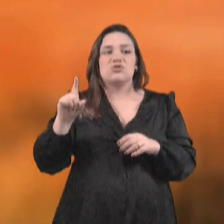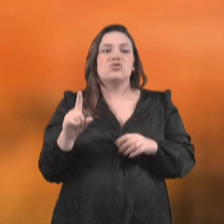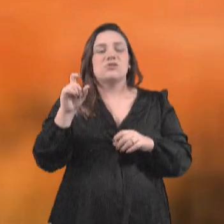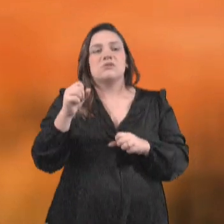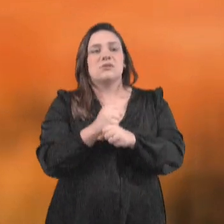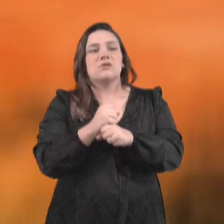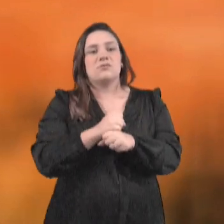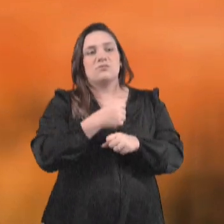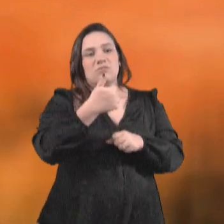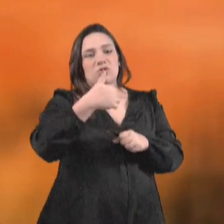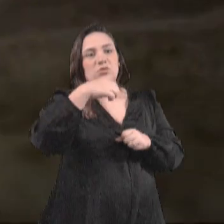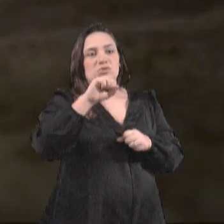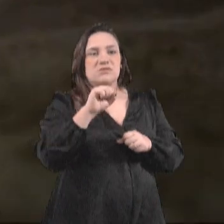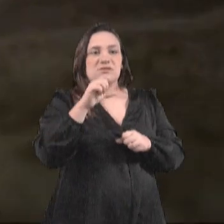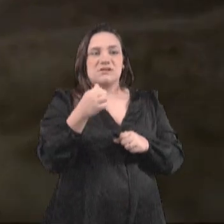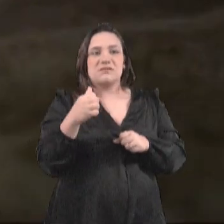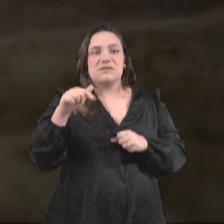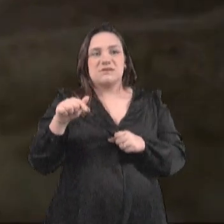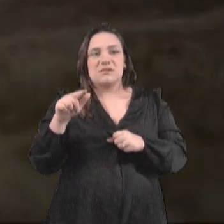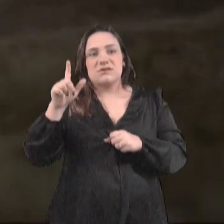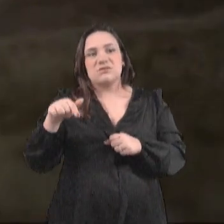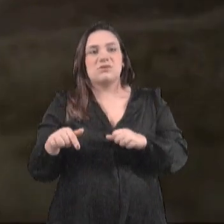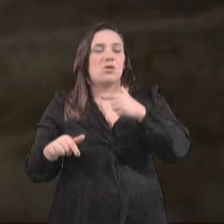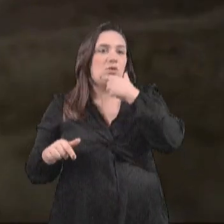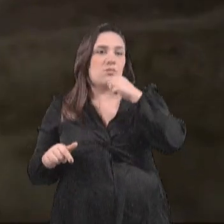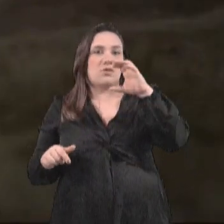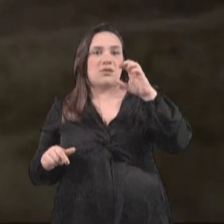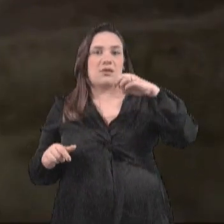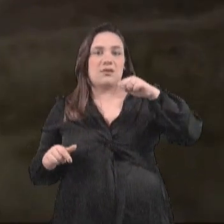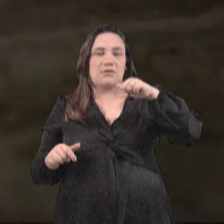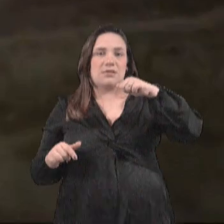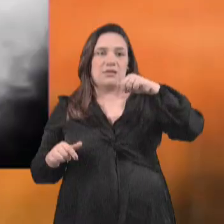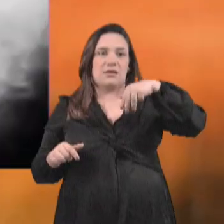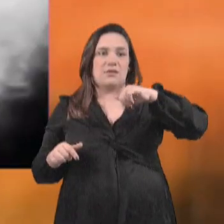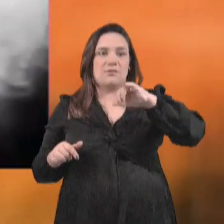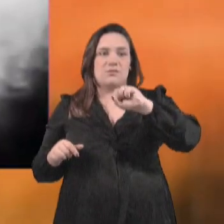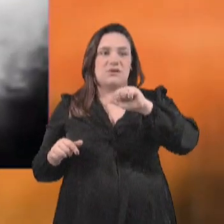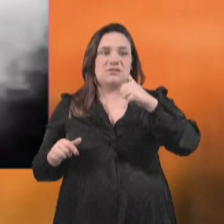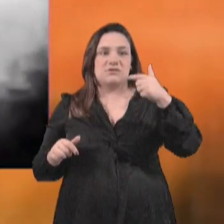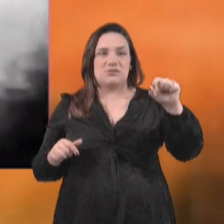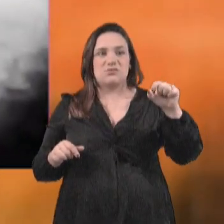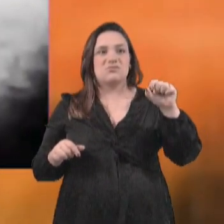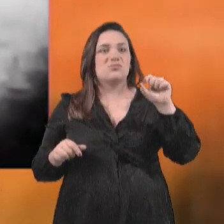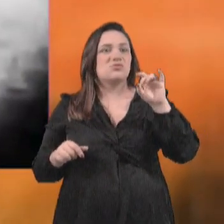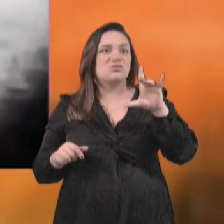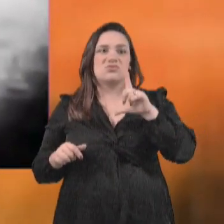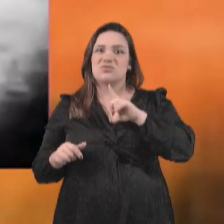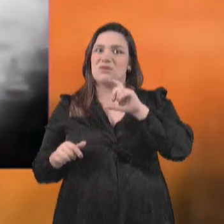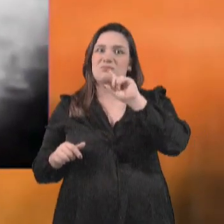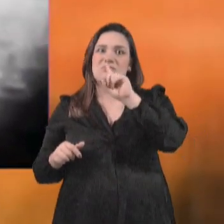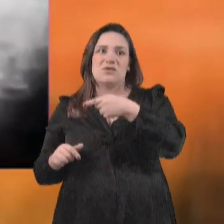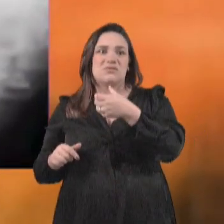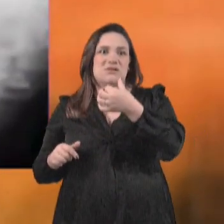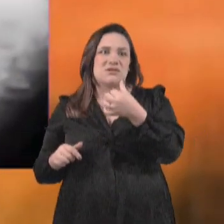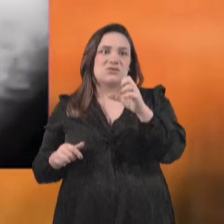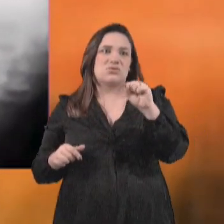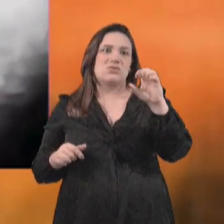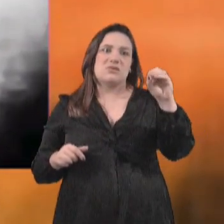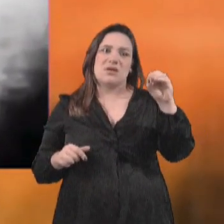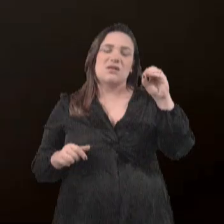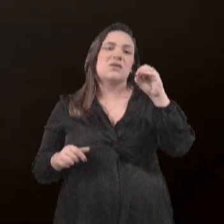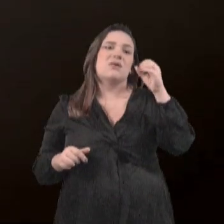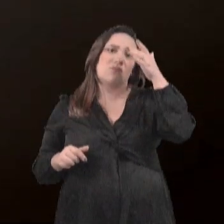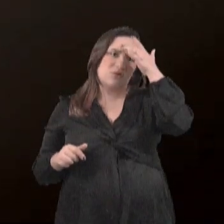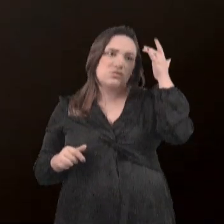o coronel Carlos de Moraes Camisão assumiu o comando da coluna, então reduzida a 1.680 homens, e decidiu invadir